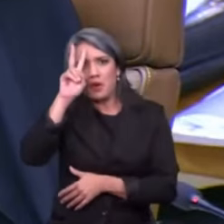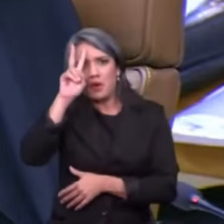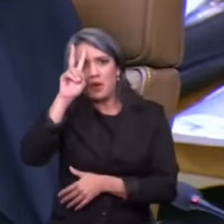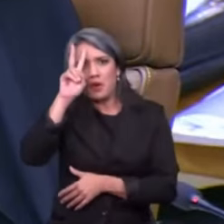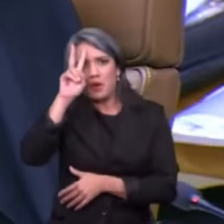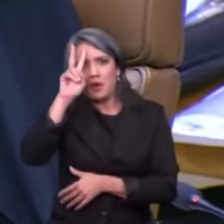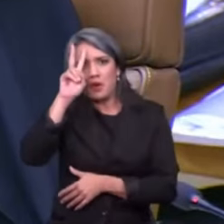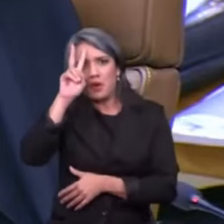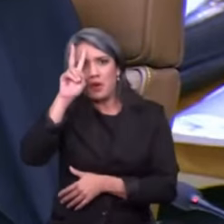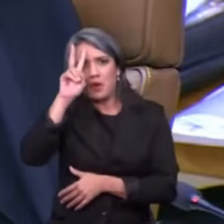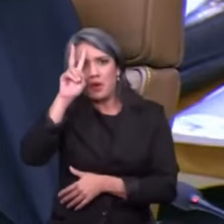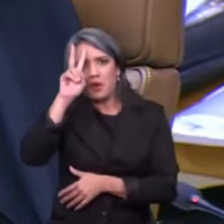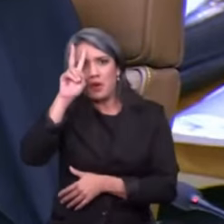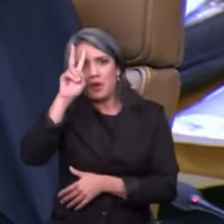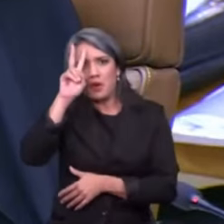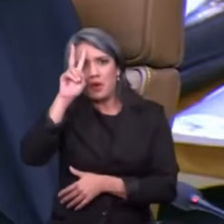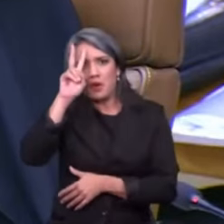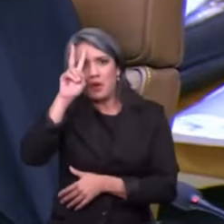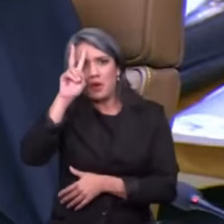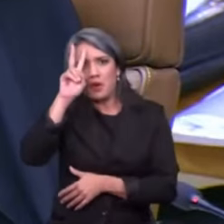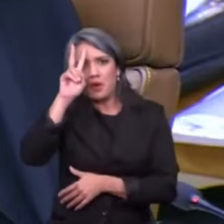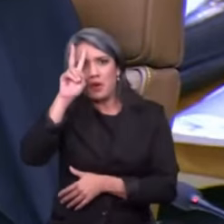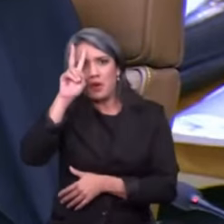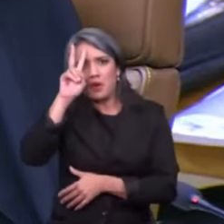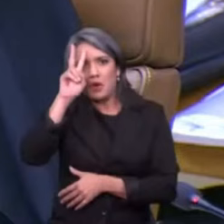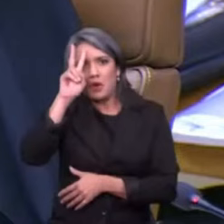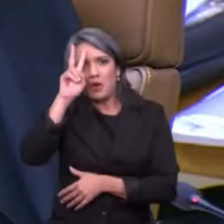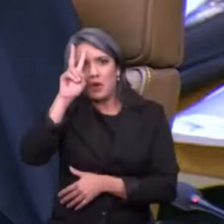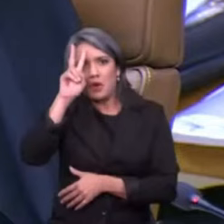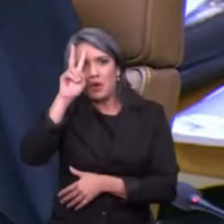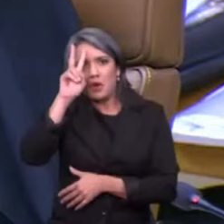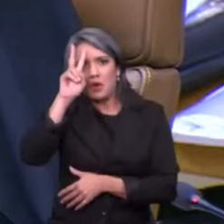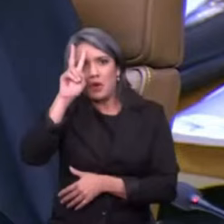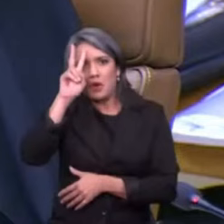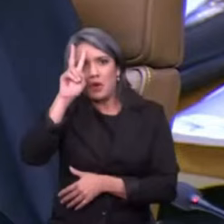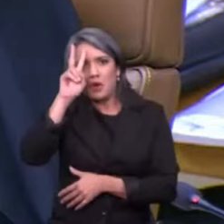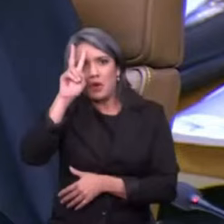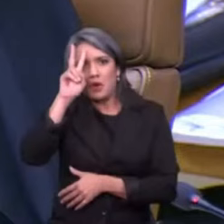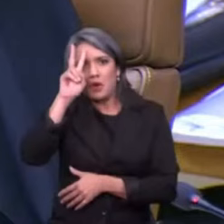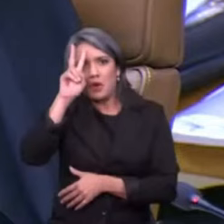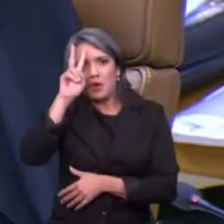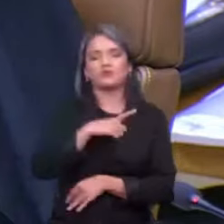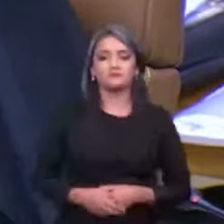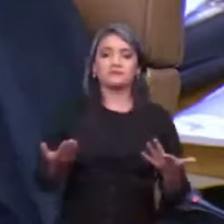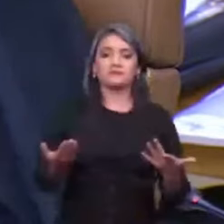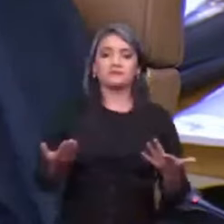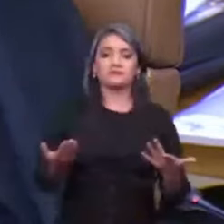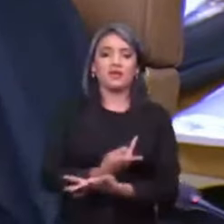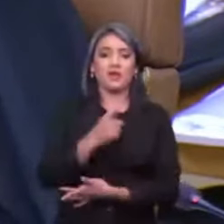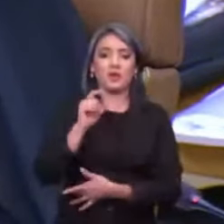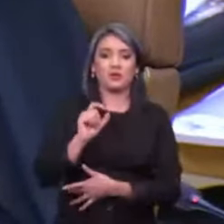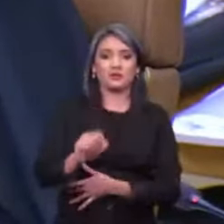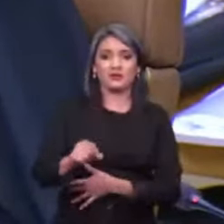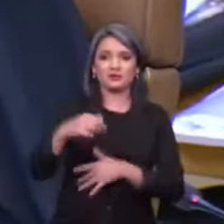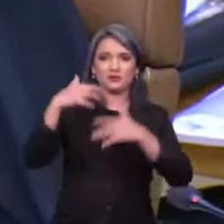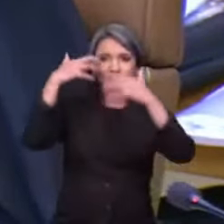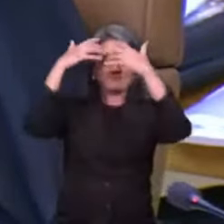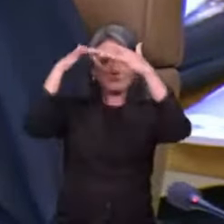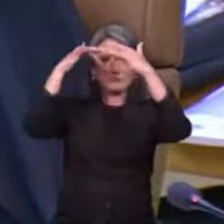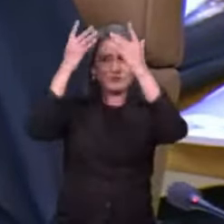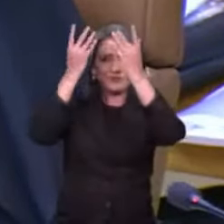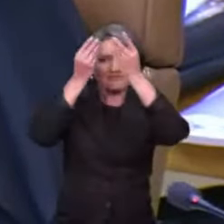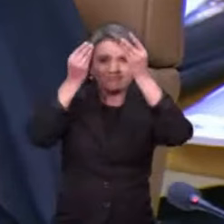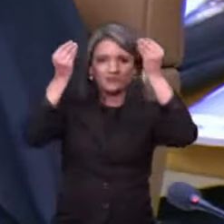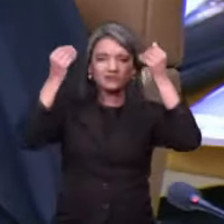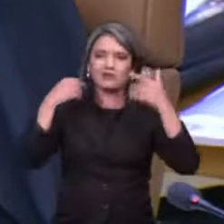Gruber, 2012, Oliveira, 2020, levando a uma deteriorização desses domínios cognitivos e prejudicando a